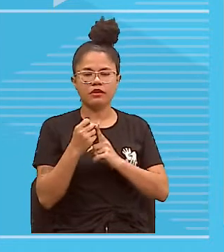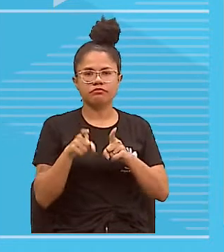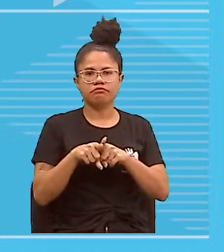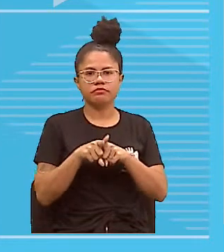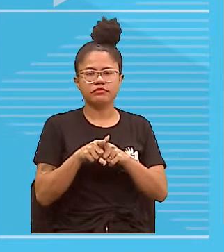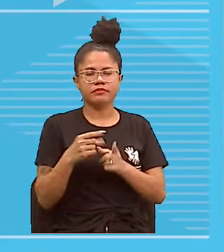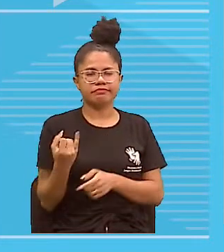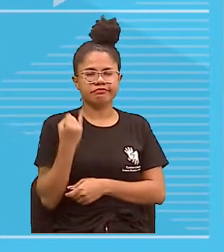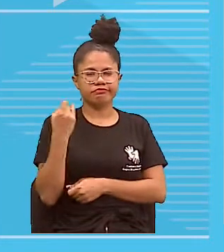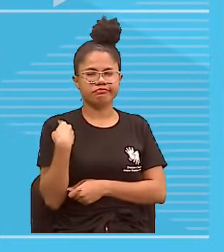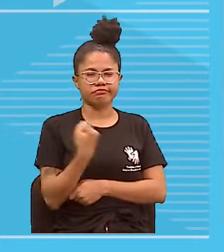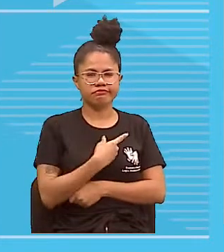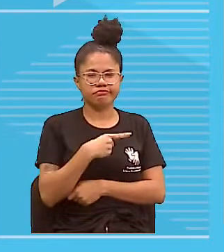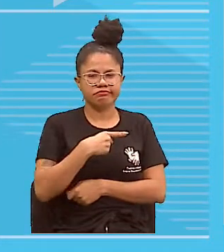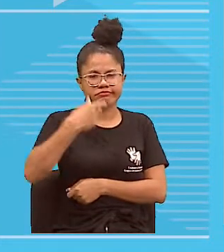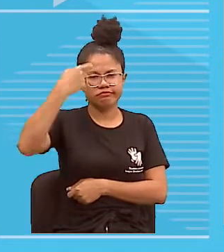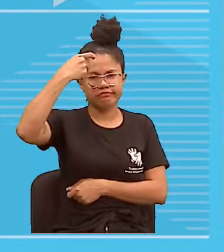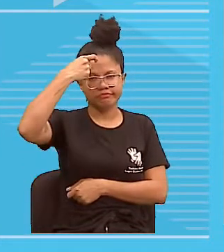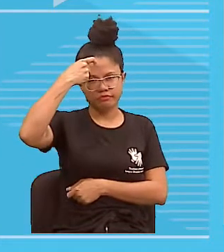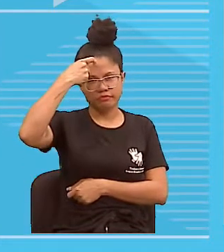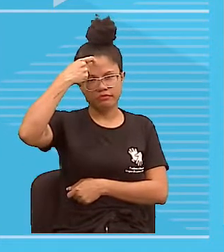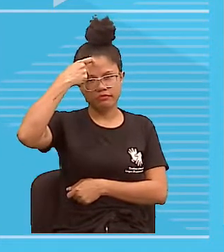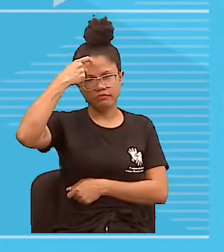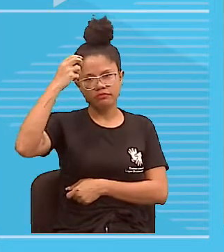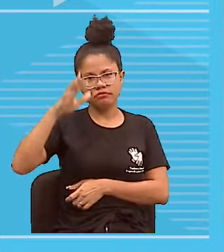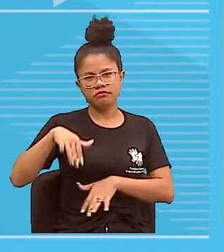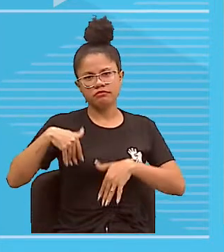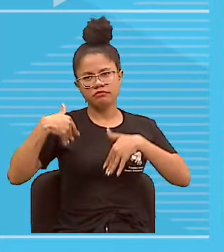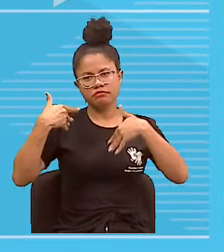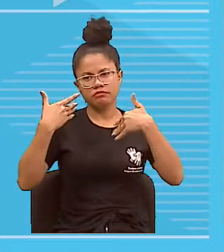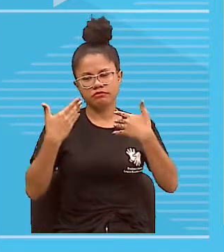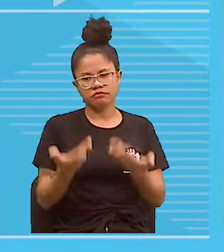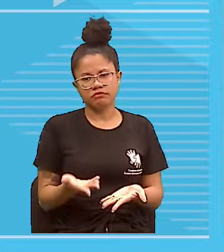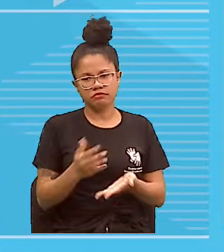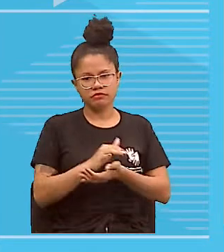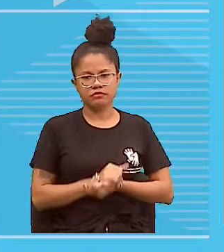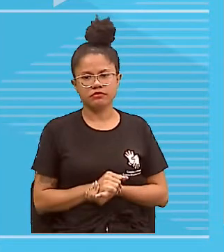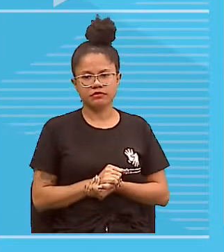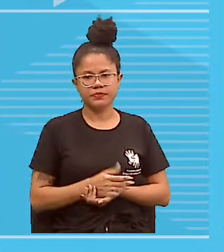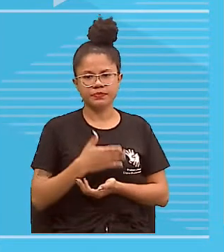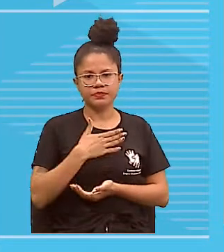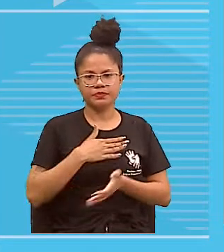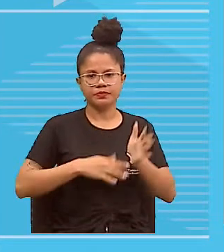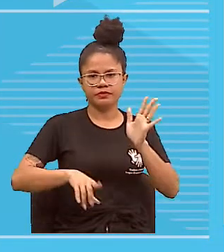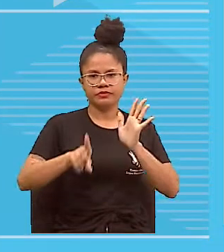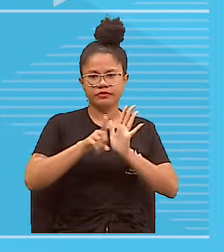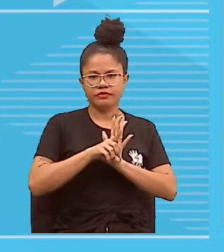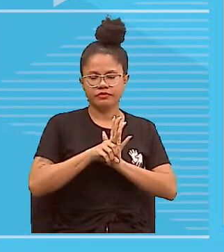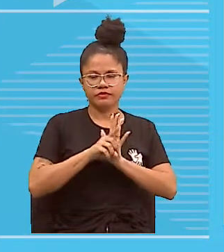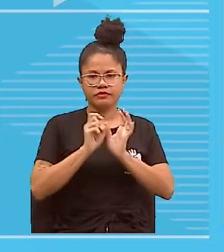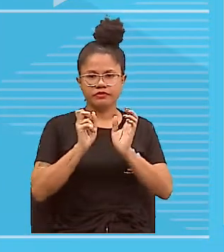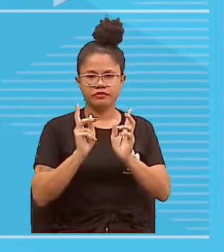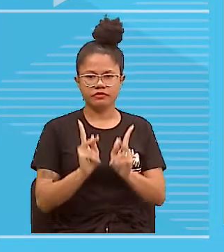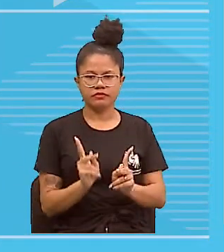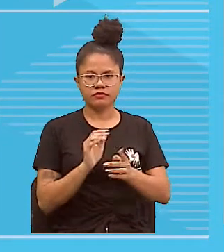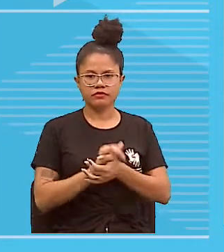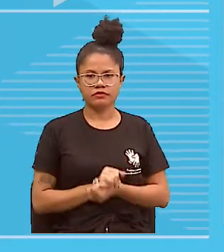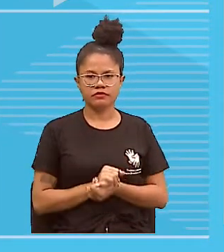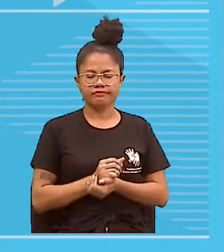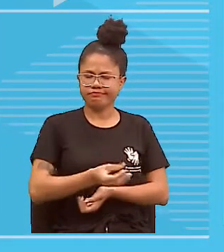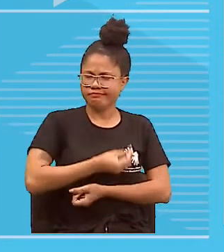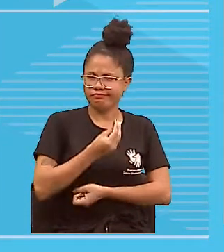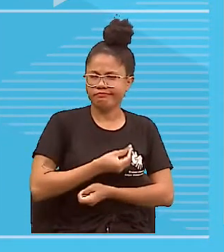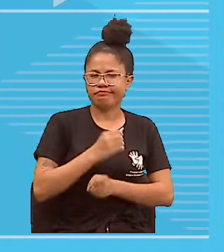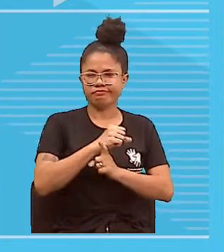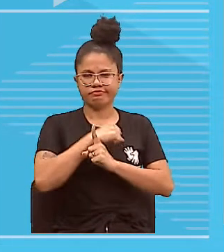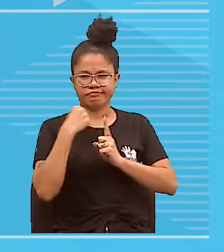a gente ter essa consciência, né? Do meu direito de ser, né? De ser, de existir na sociedade, de